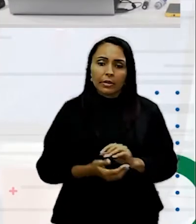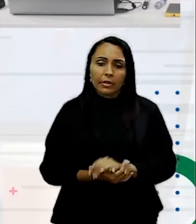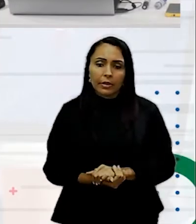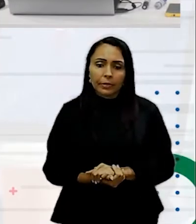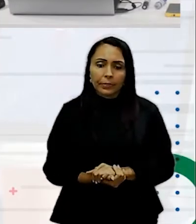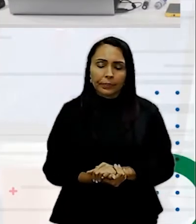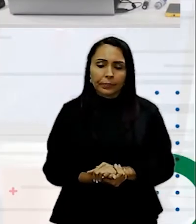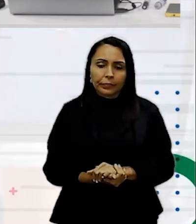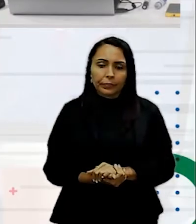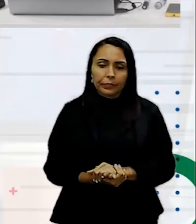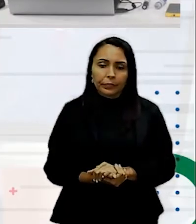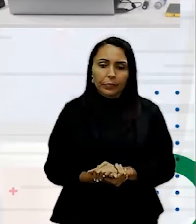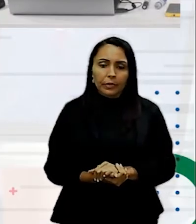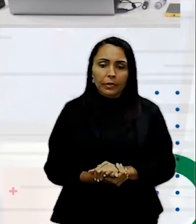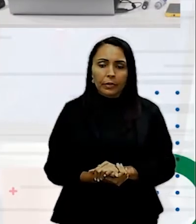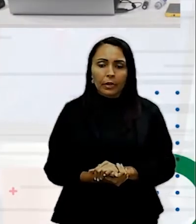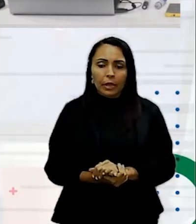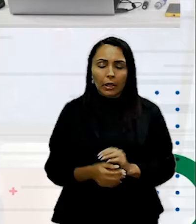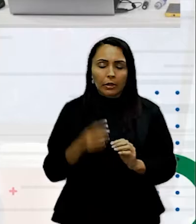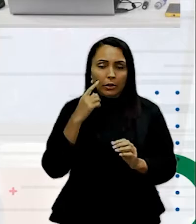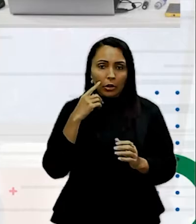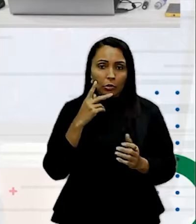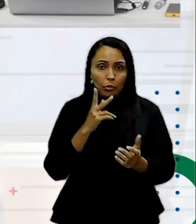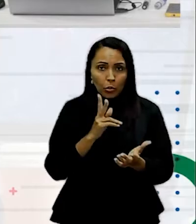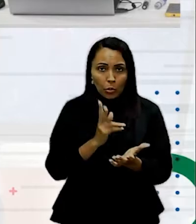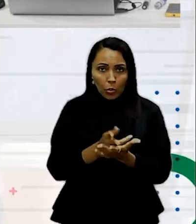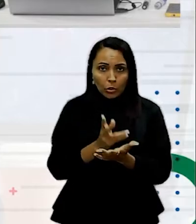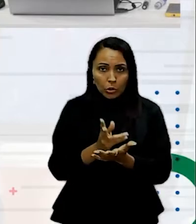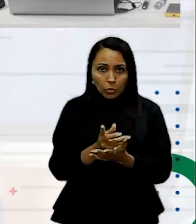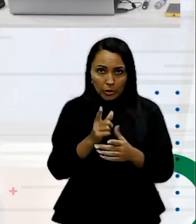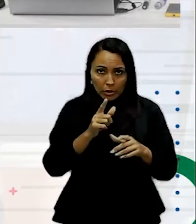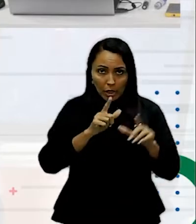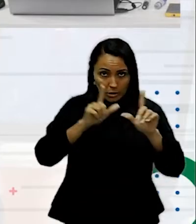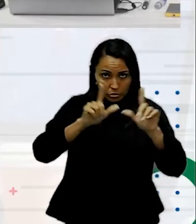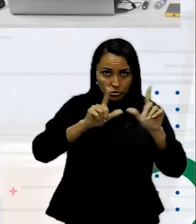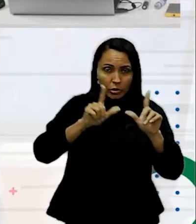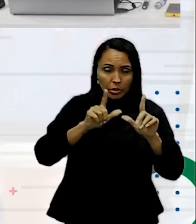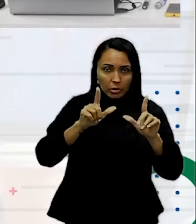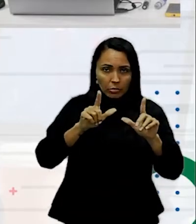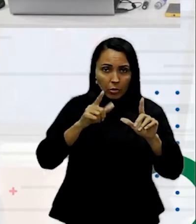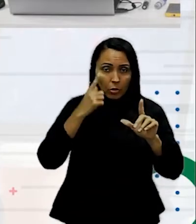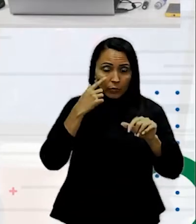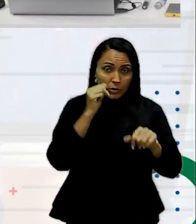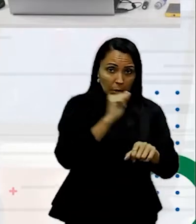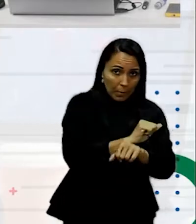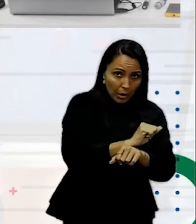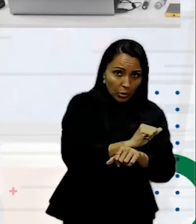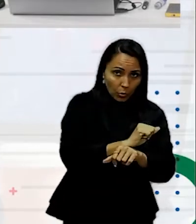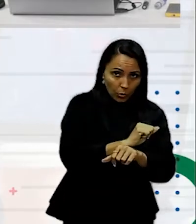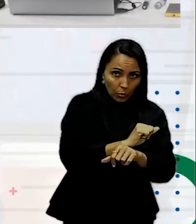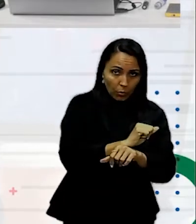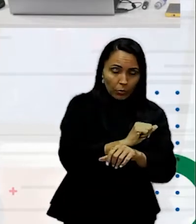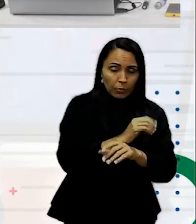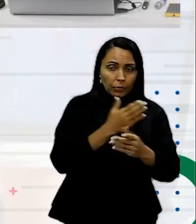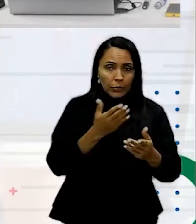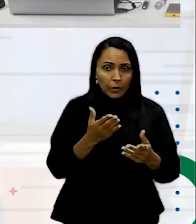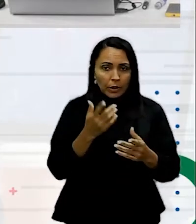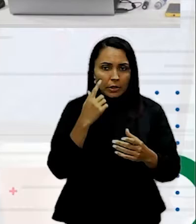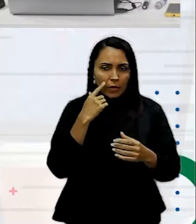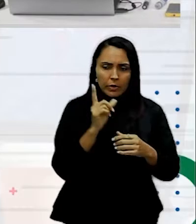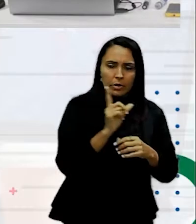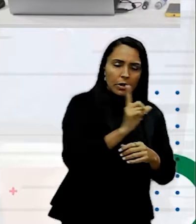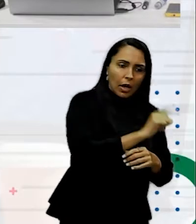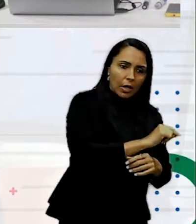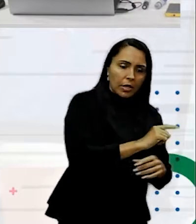aquela coisa, né, do continue assistindo, que é onde você parou, estava vendo o programa e teve que sair, mas